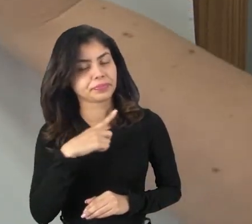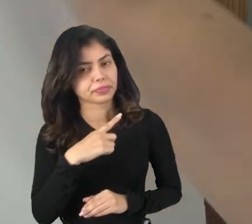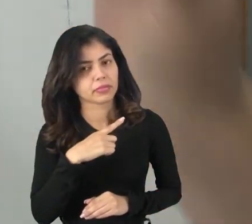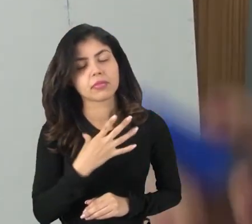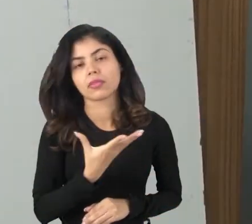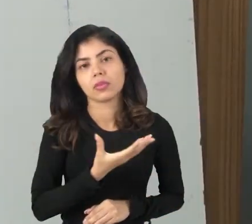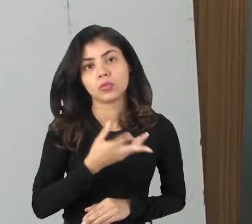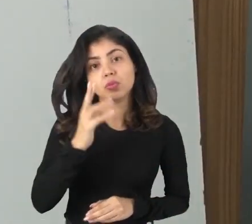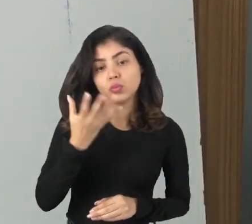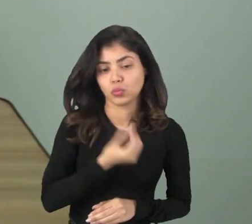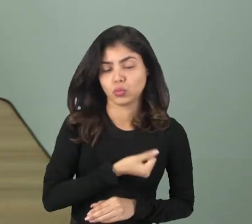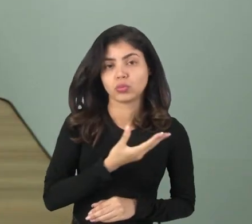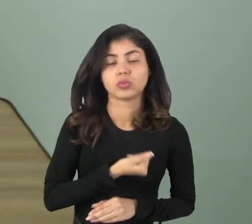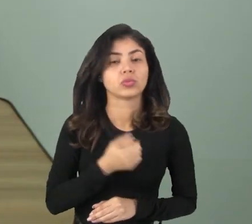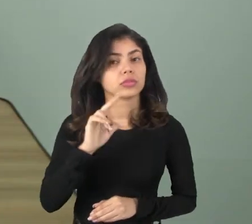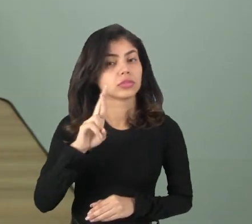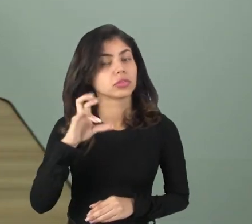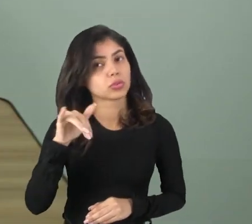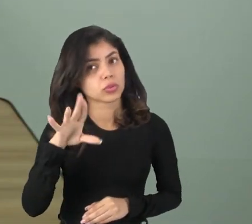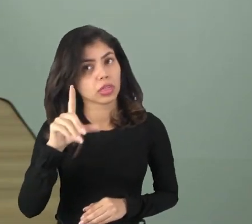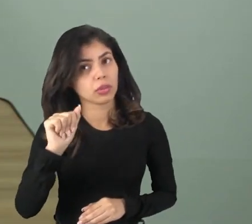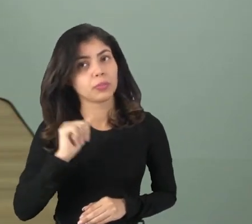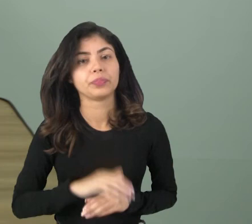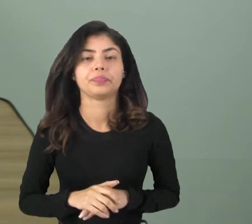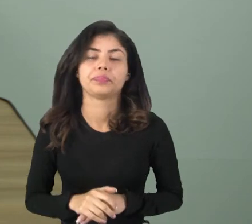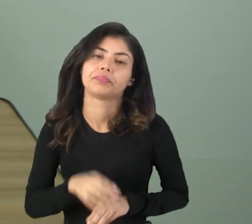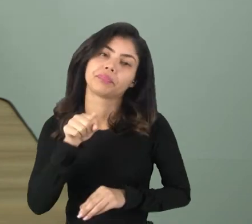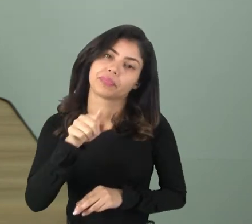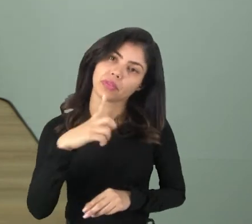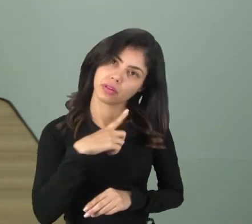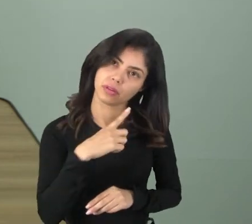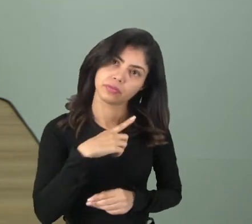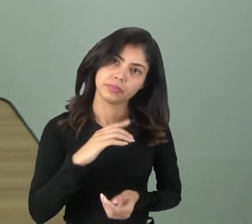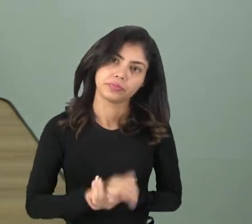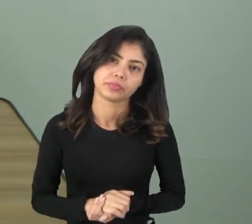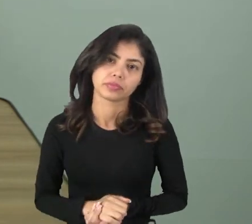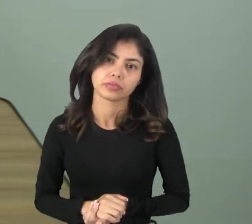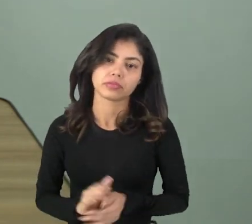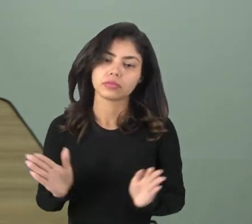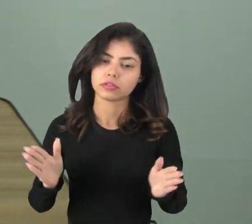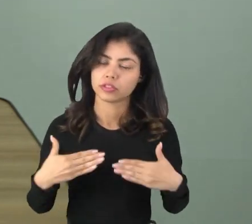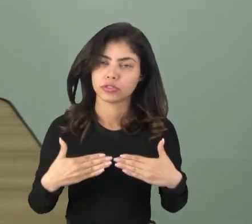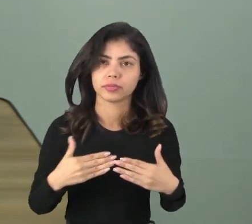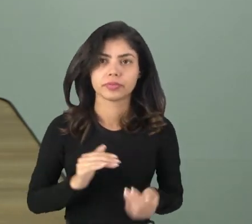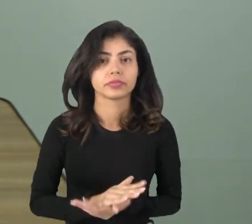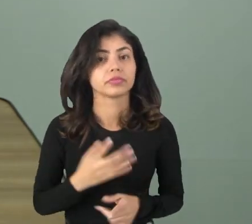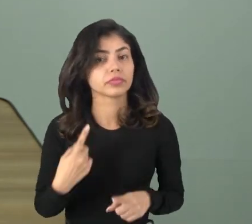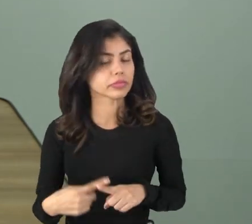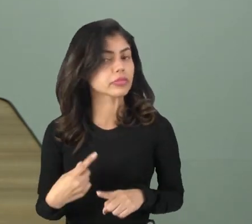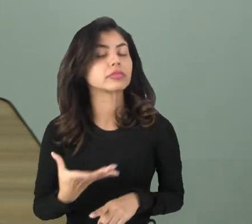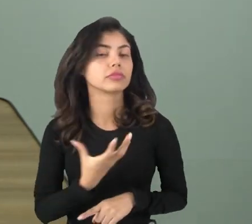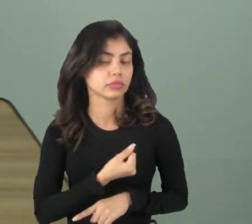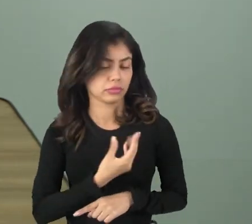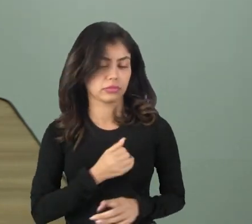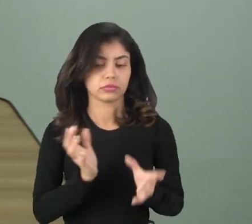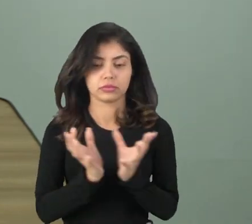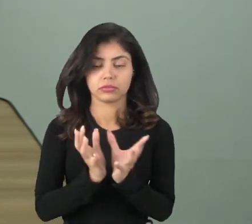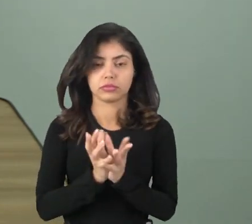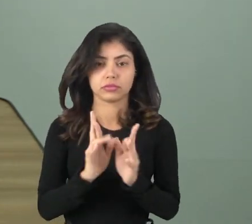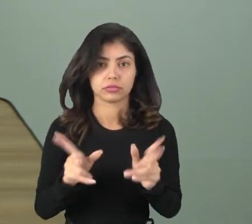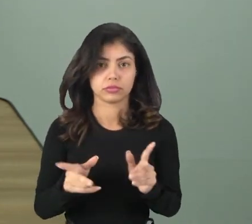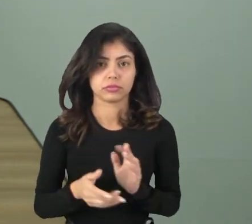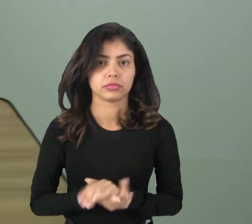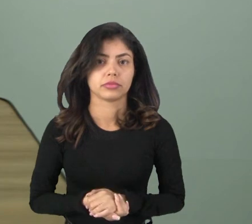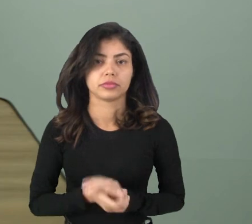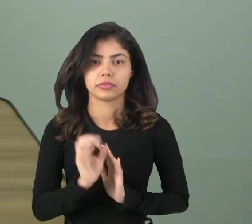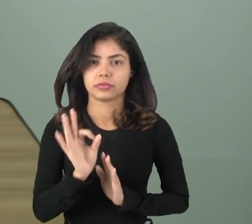número racional. Então, eu posso dizer que aqui ela não é fechada, porque são números de grupos